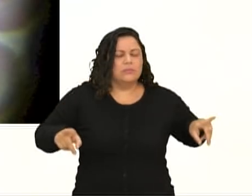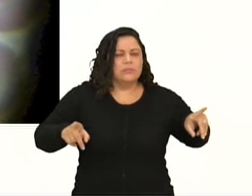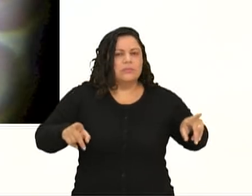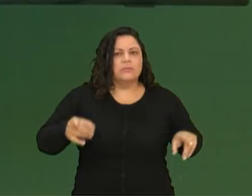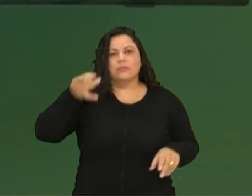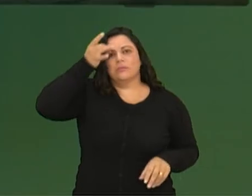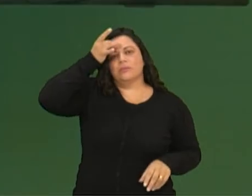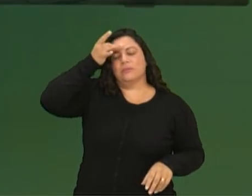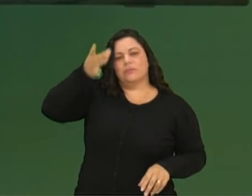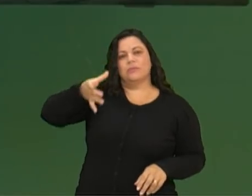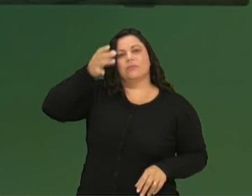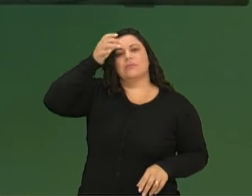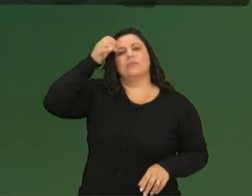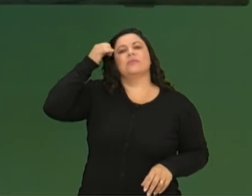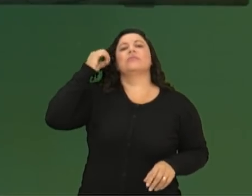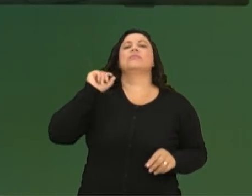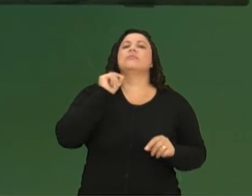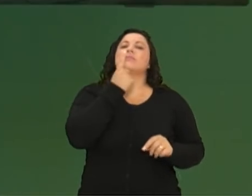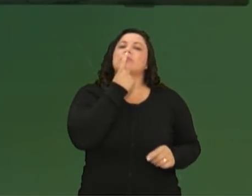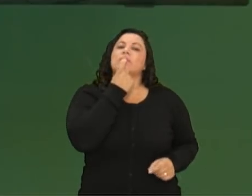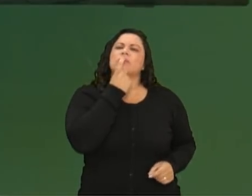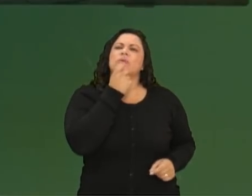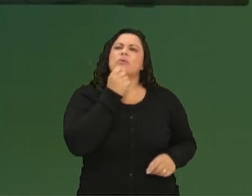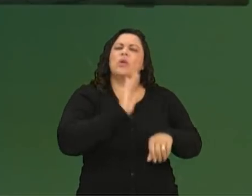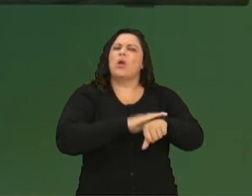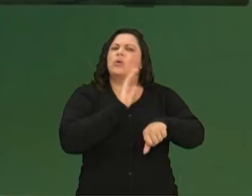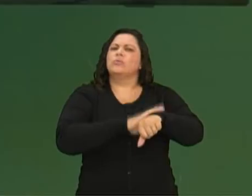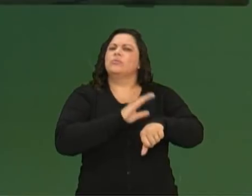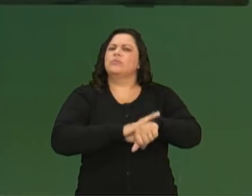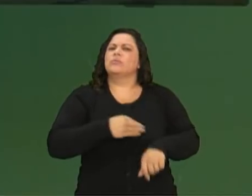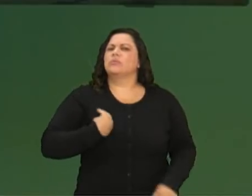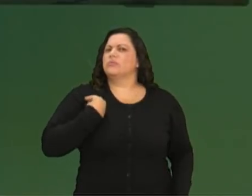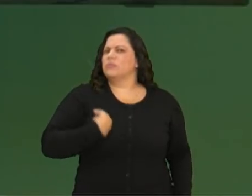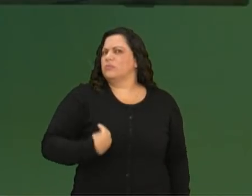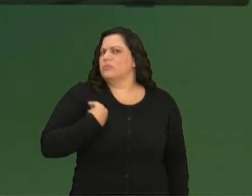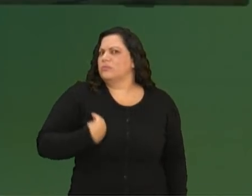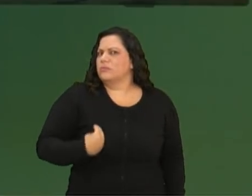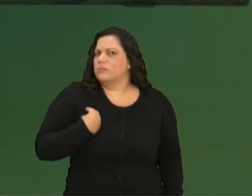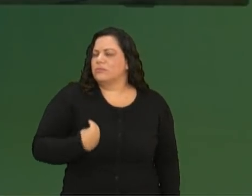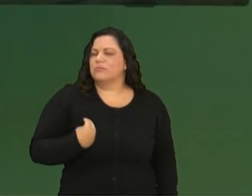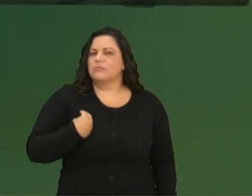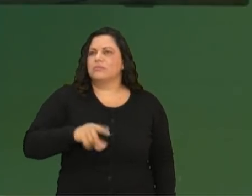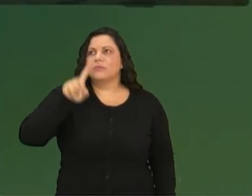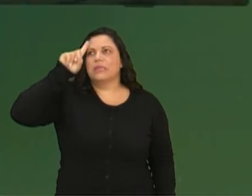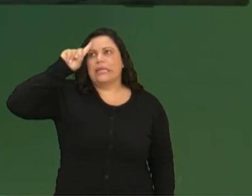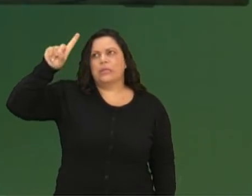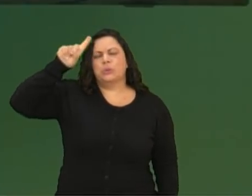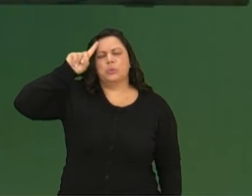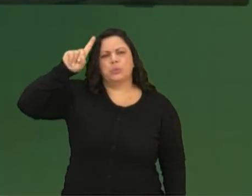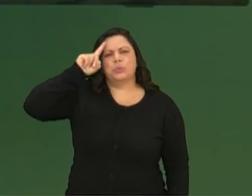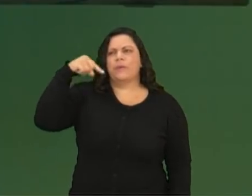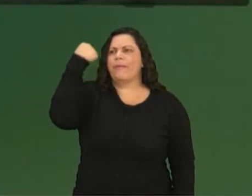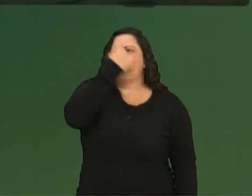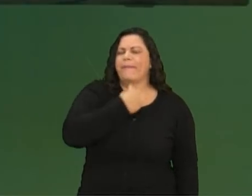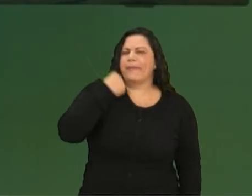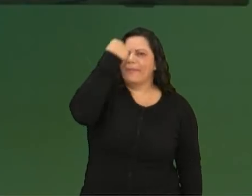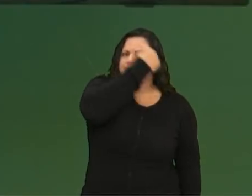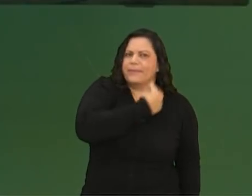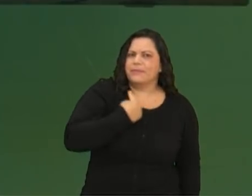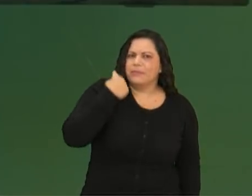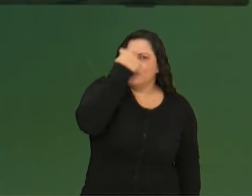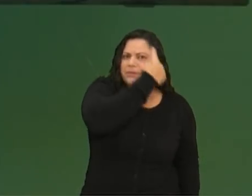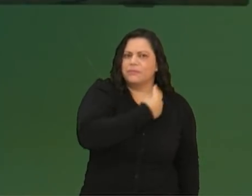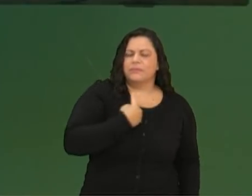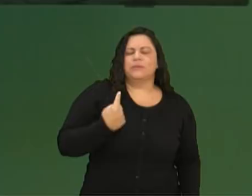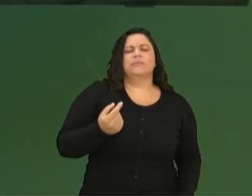glóbulo vermelho, tá? Quanto tempo eles vivem? Podem viver dias, horas, por exemplo, né? Às vezes ele está combatendo uma infecção, pode